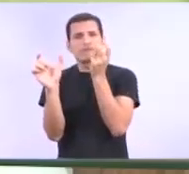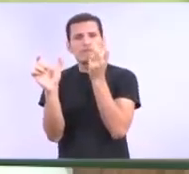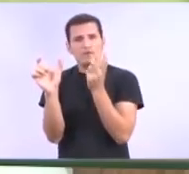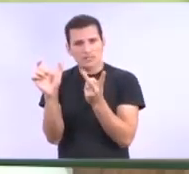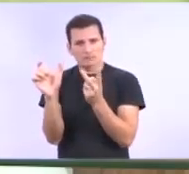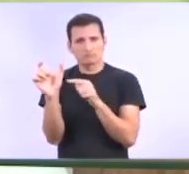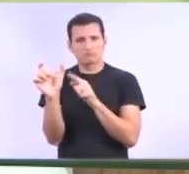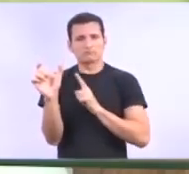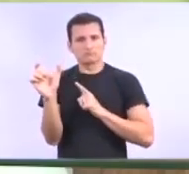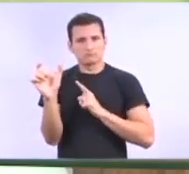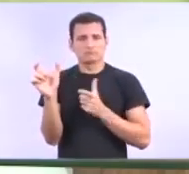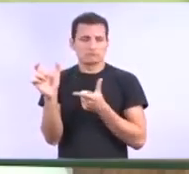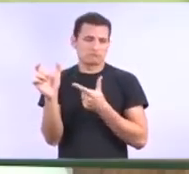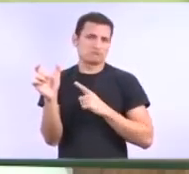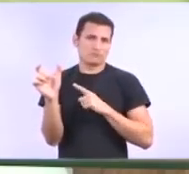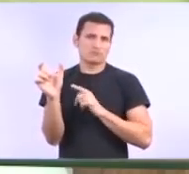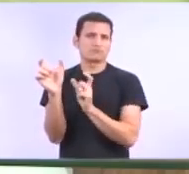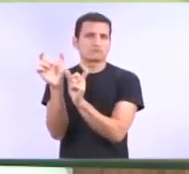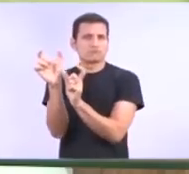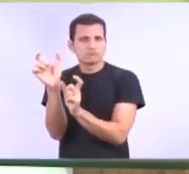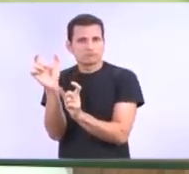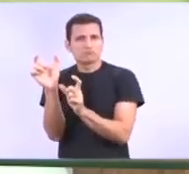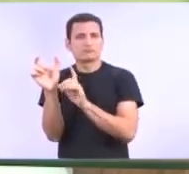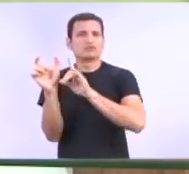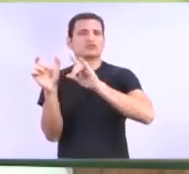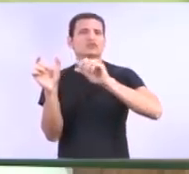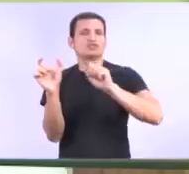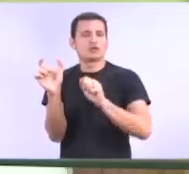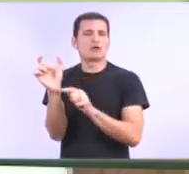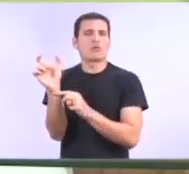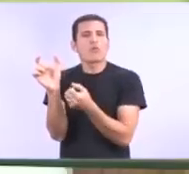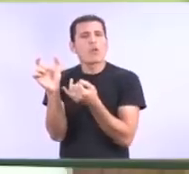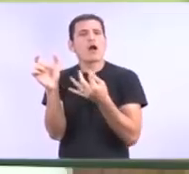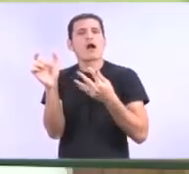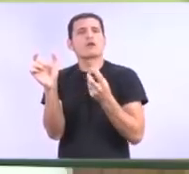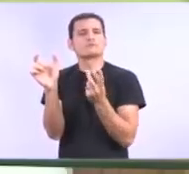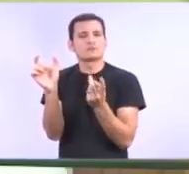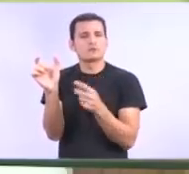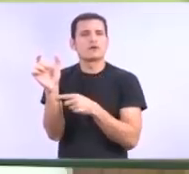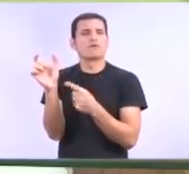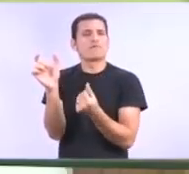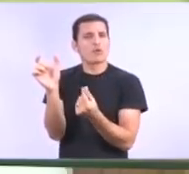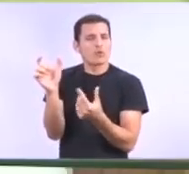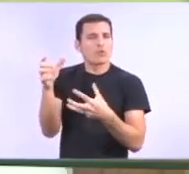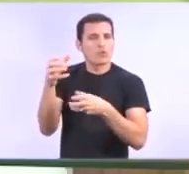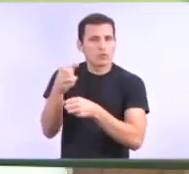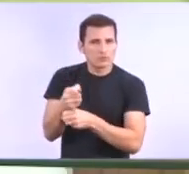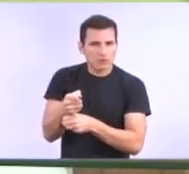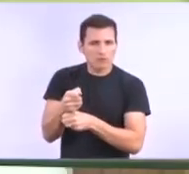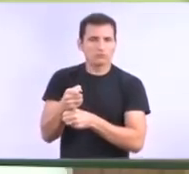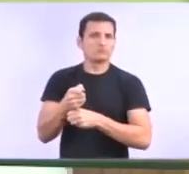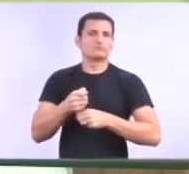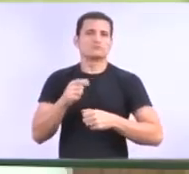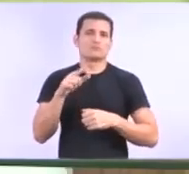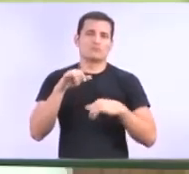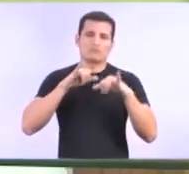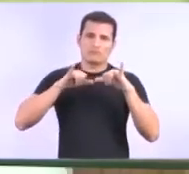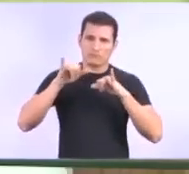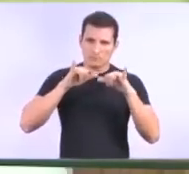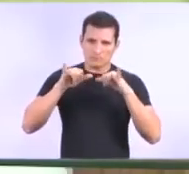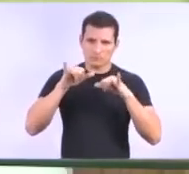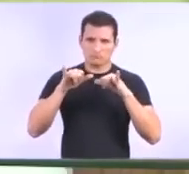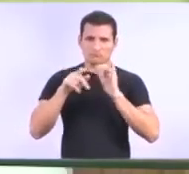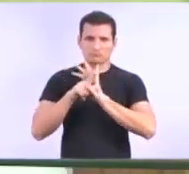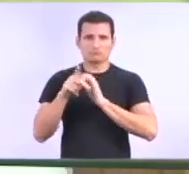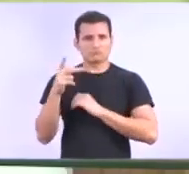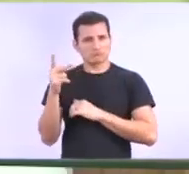frente que vai ter lá a venda, vai ter a data da venda, quantos produtos foram vendidos, o valor total dessa venda, são informações da